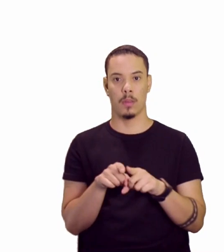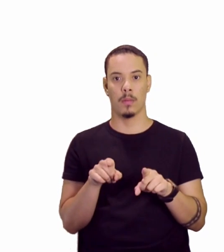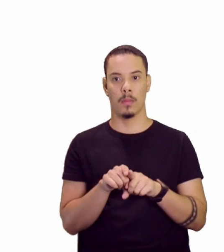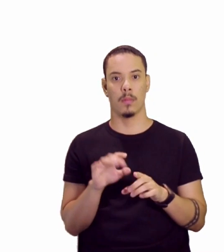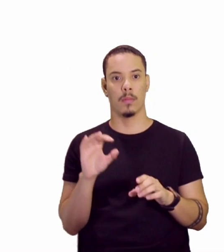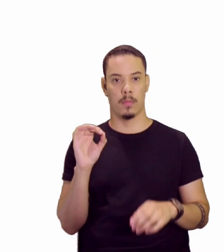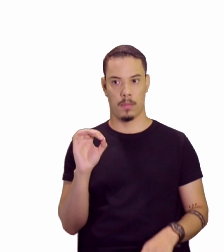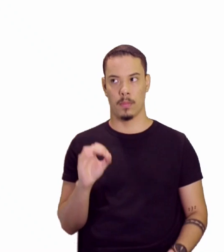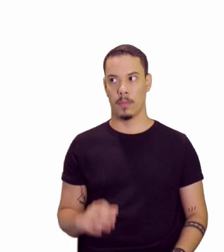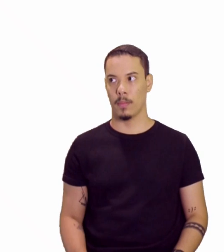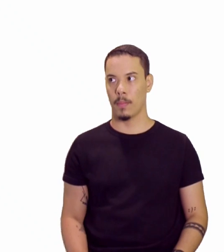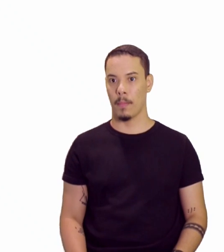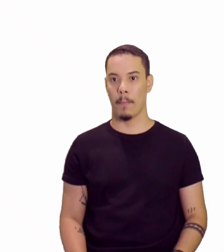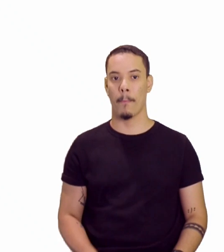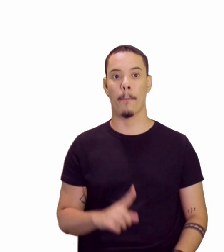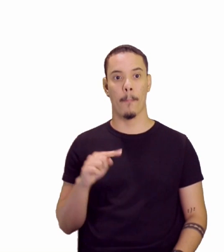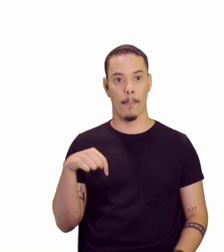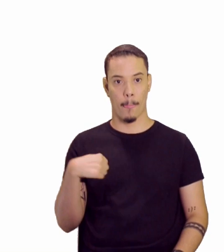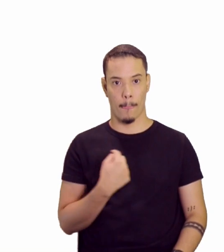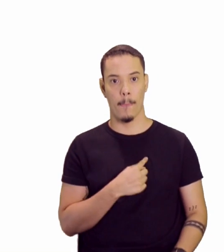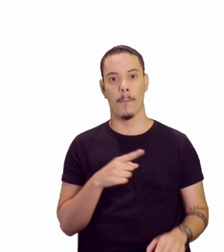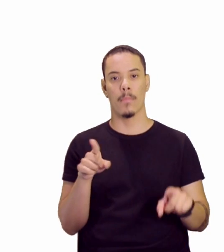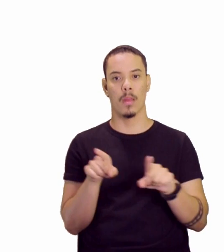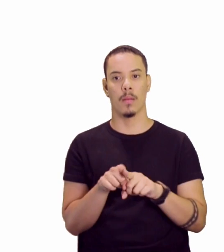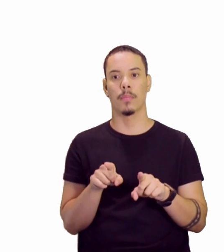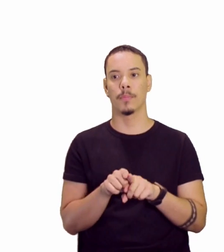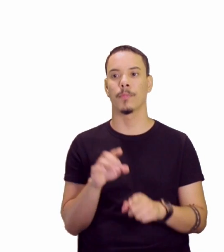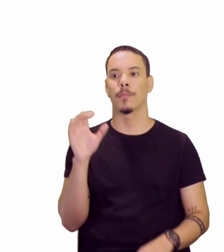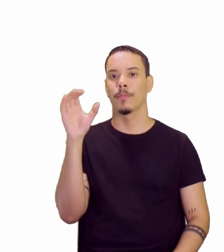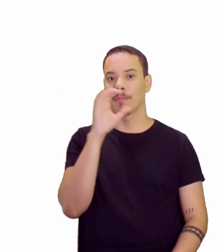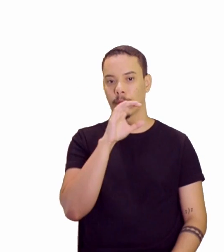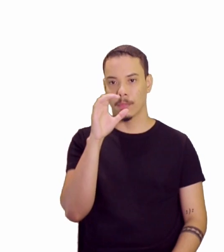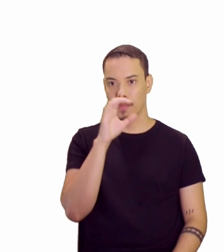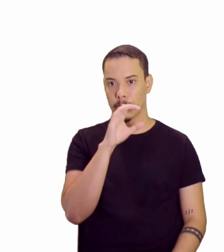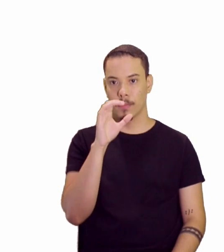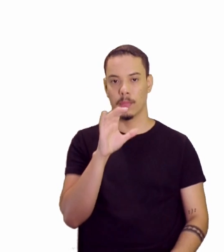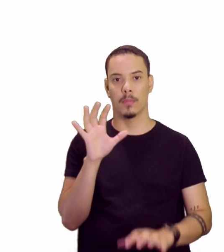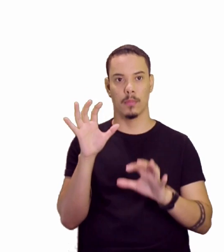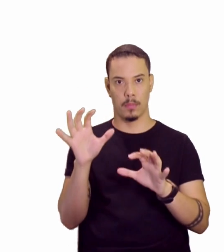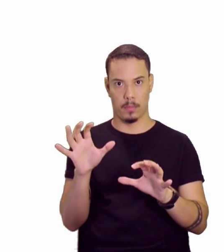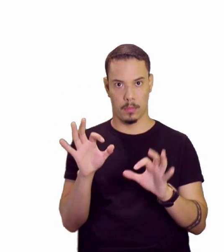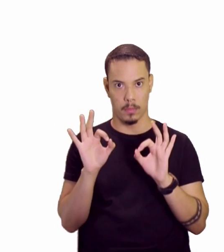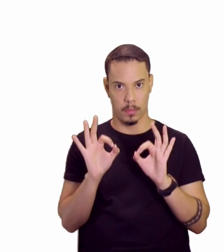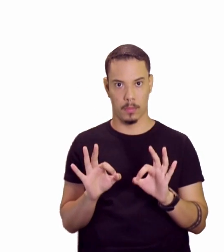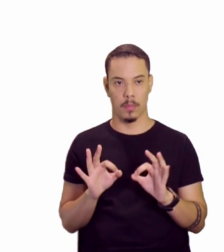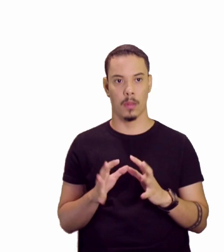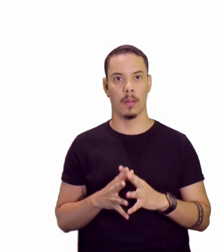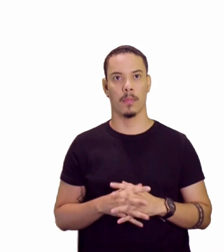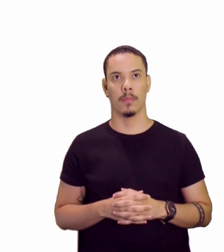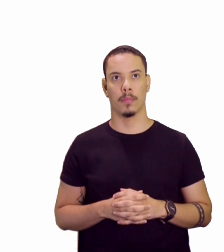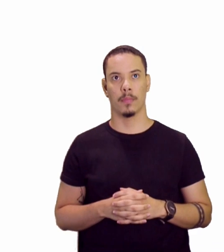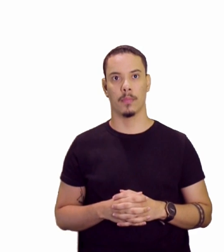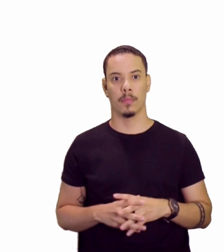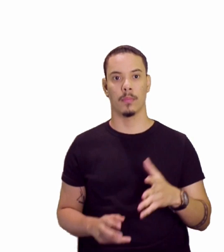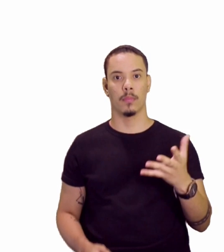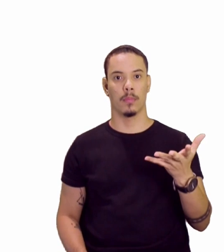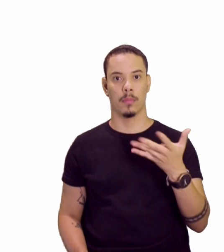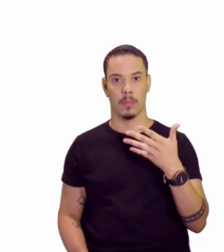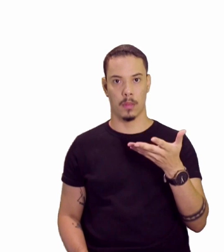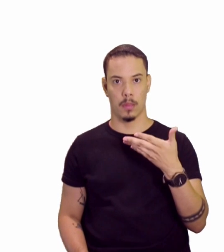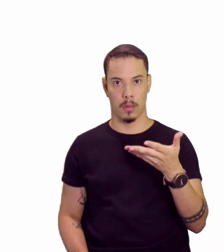nula. Olha só, nós também vimos gráficos de velocidade, né? E gráfico de aceleração também. Olha só, velocidade,